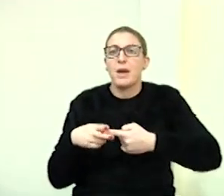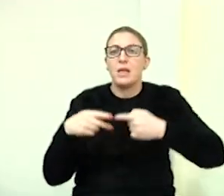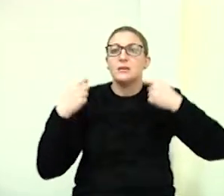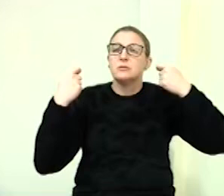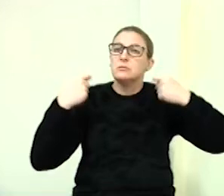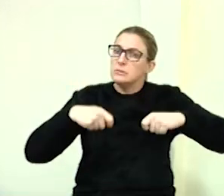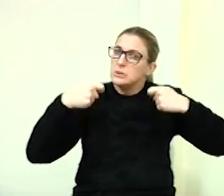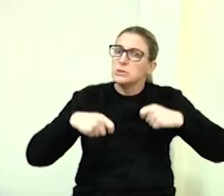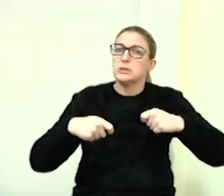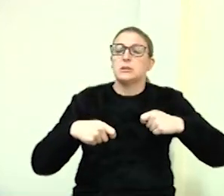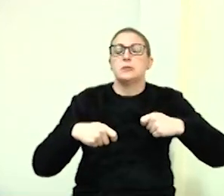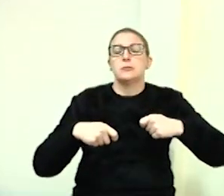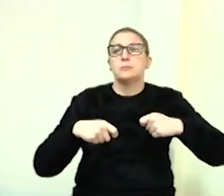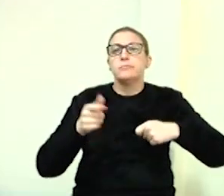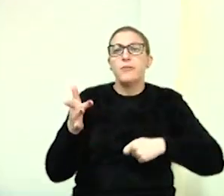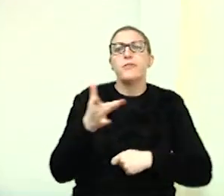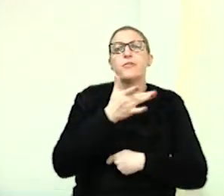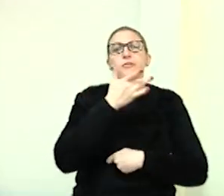fácil.